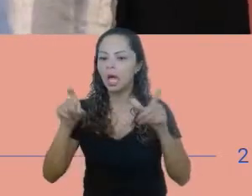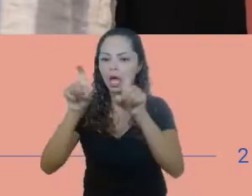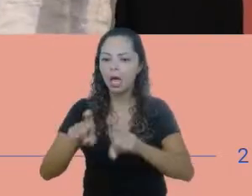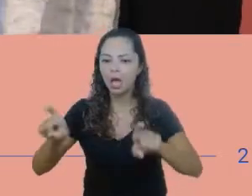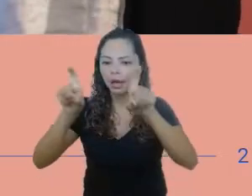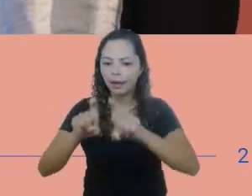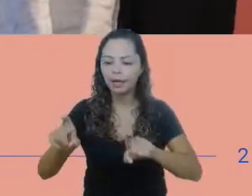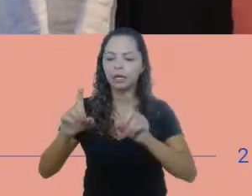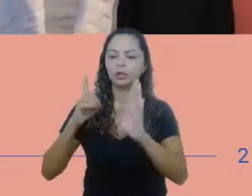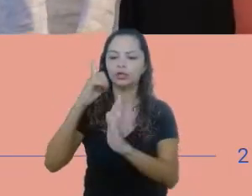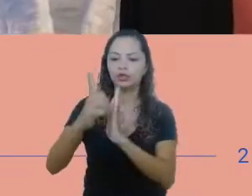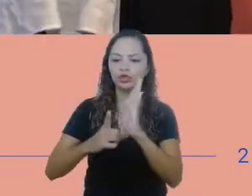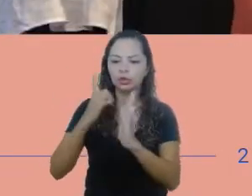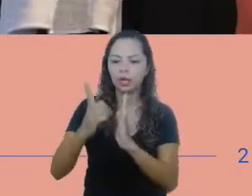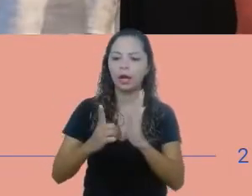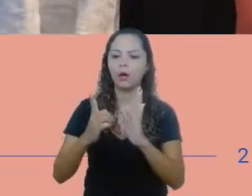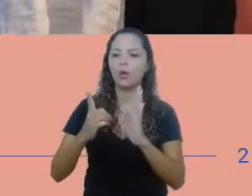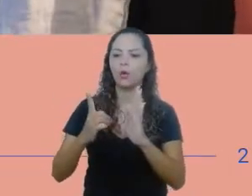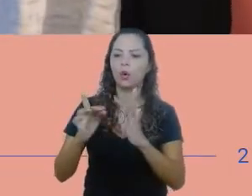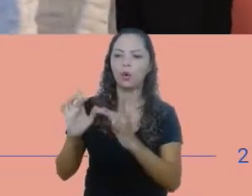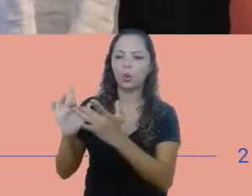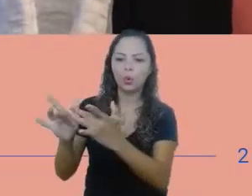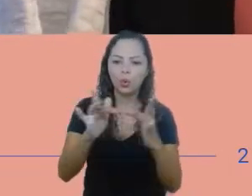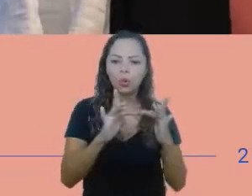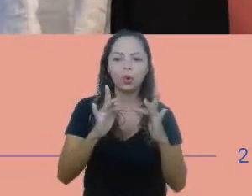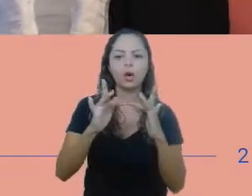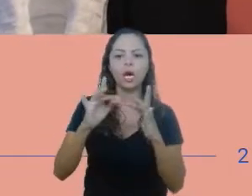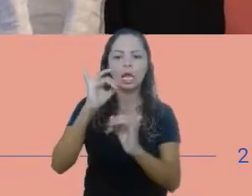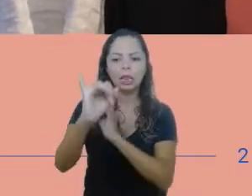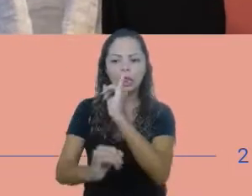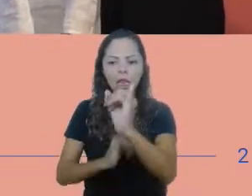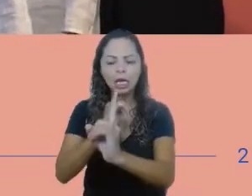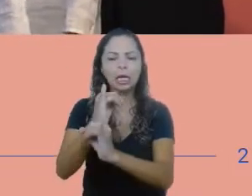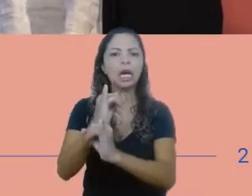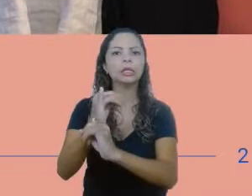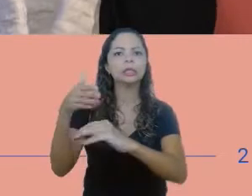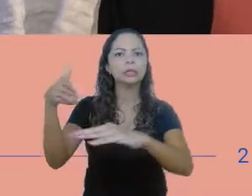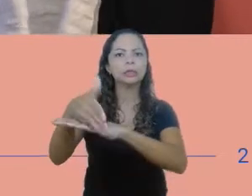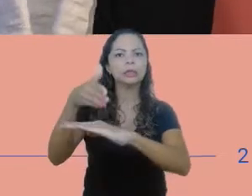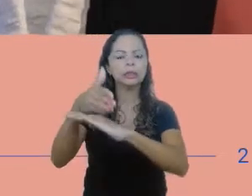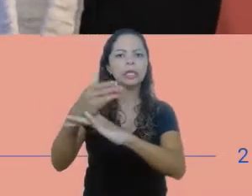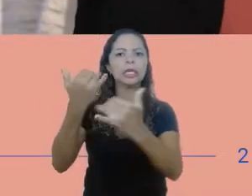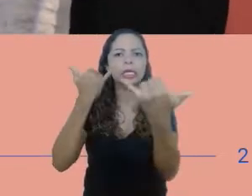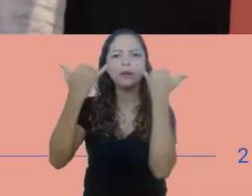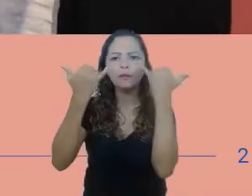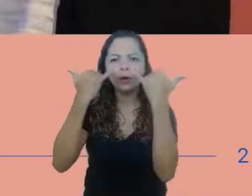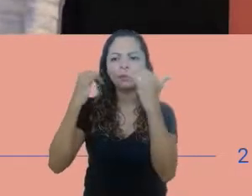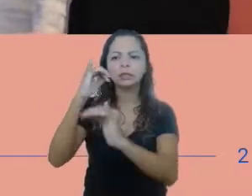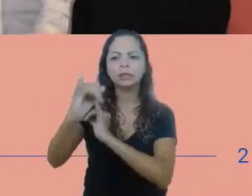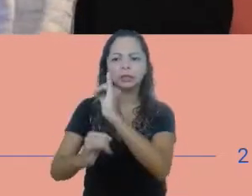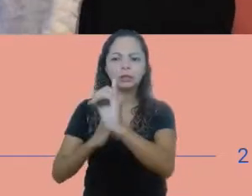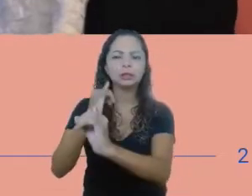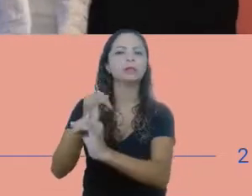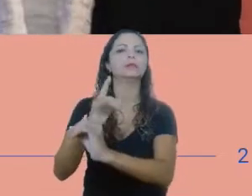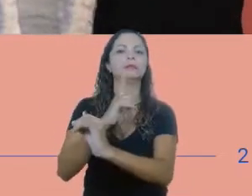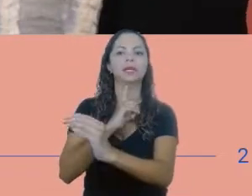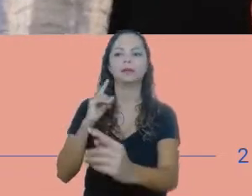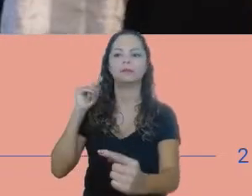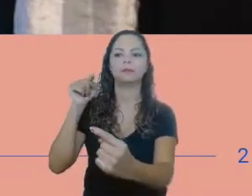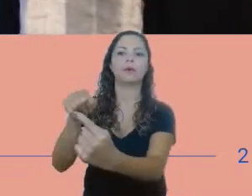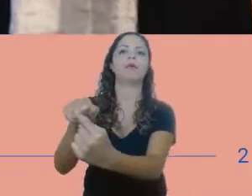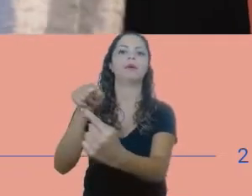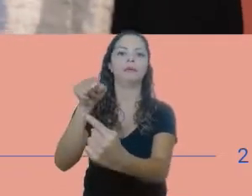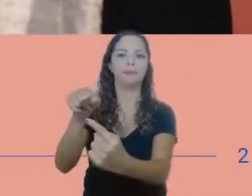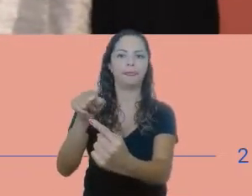cada vez mais é a e acessível a informação e mais próximo das indústrias e essa